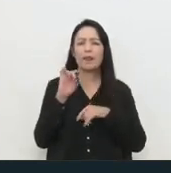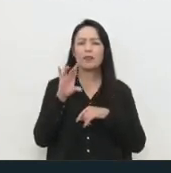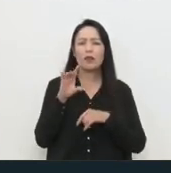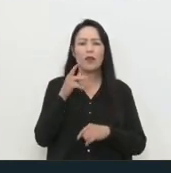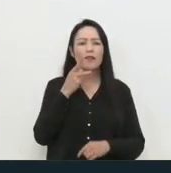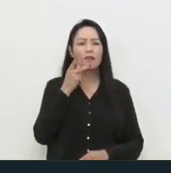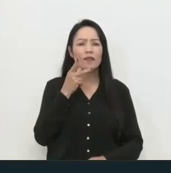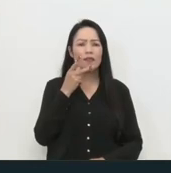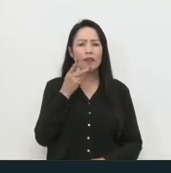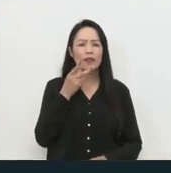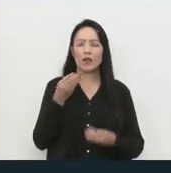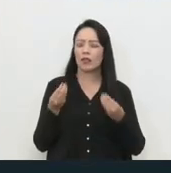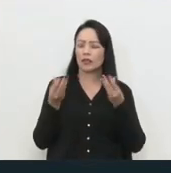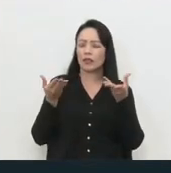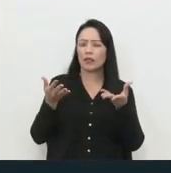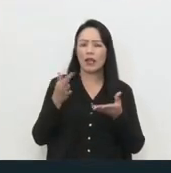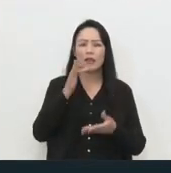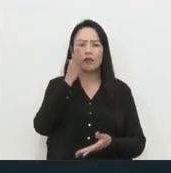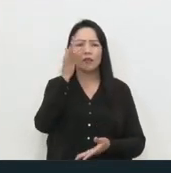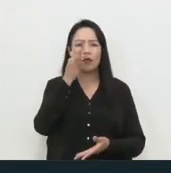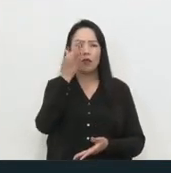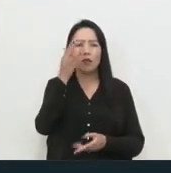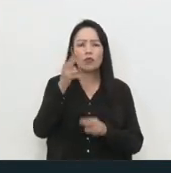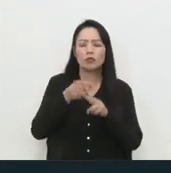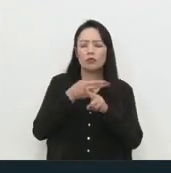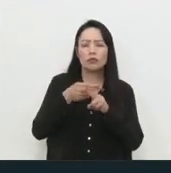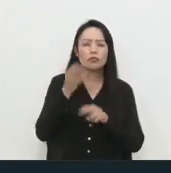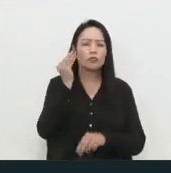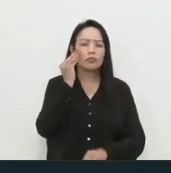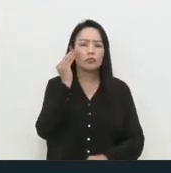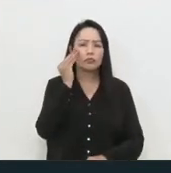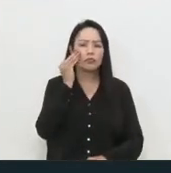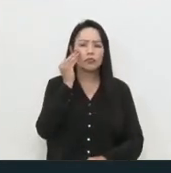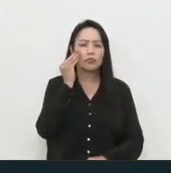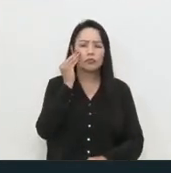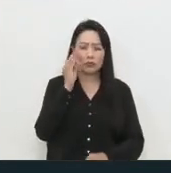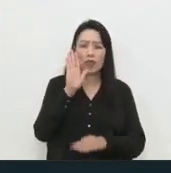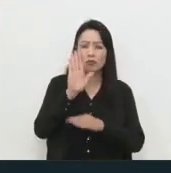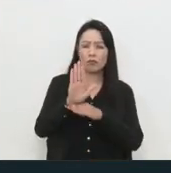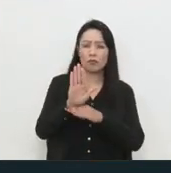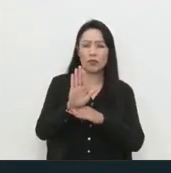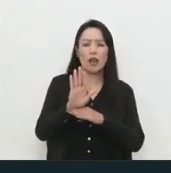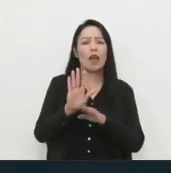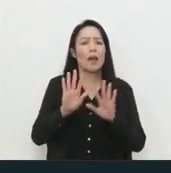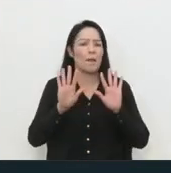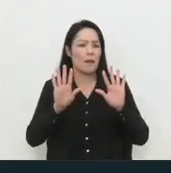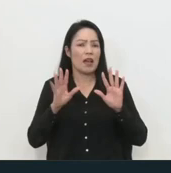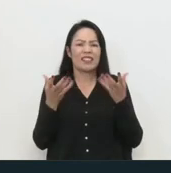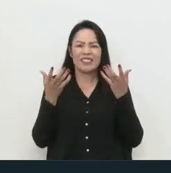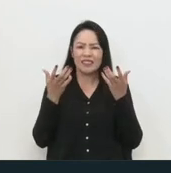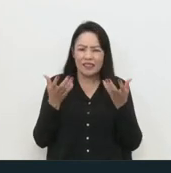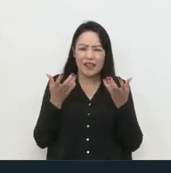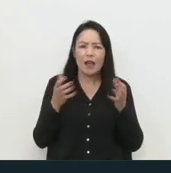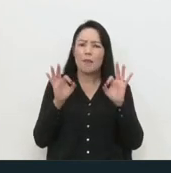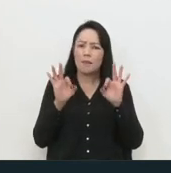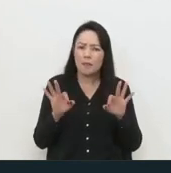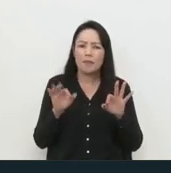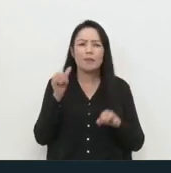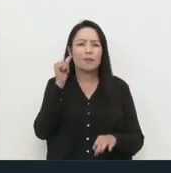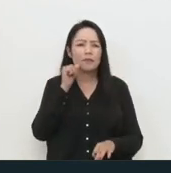da flor e chocolate beijinhos isso ajuda mas nós queremos para mulher